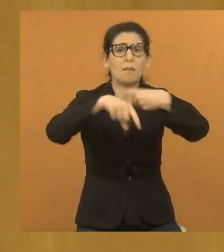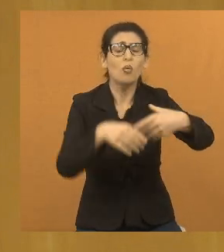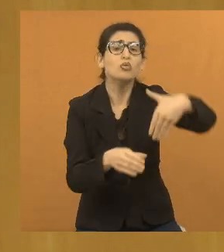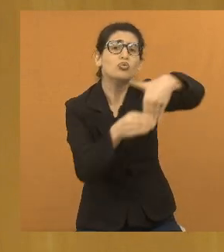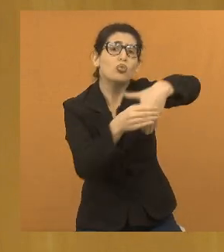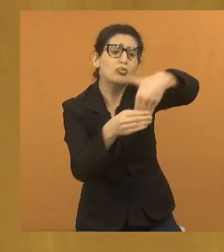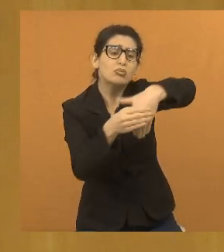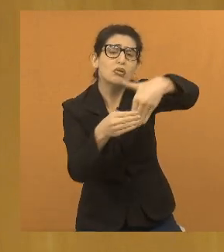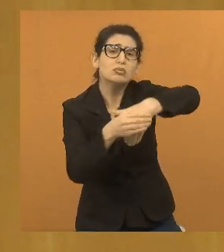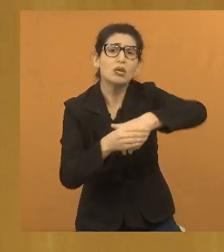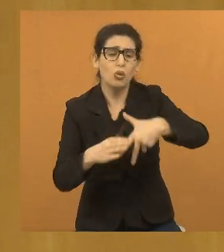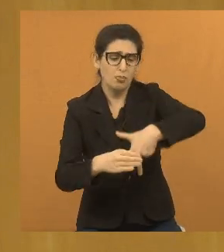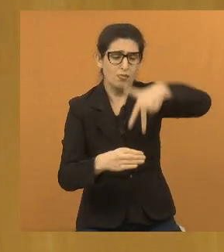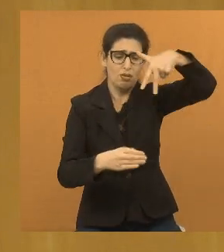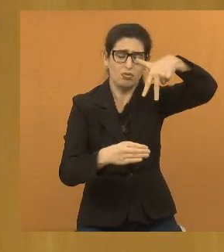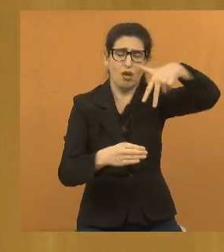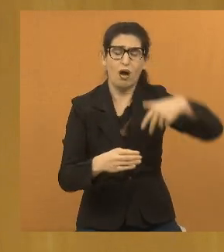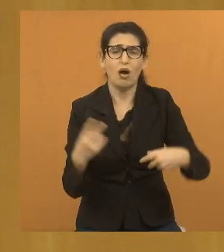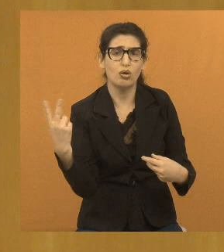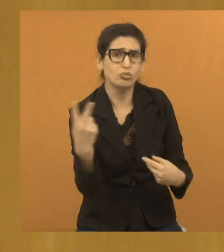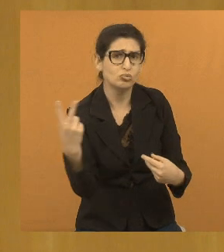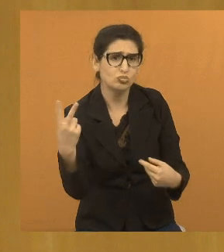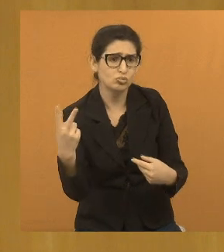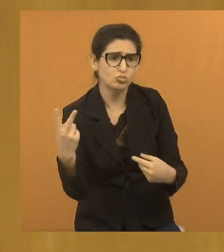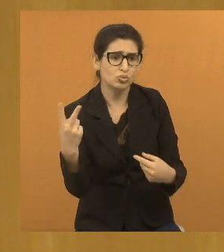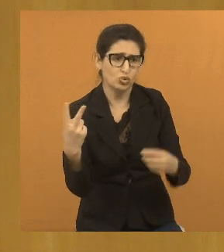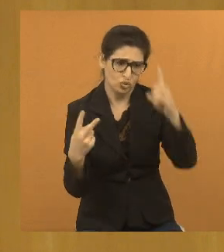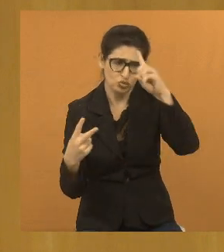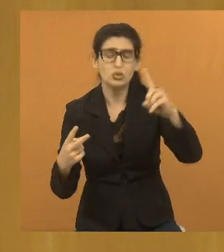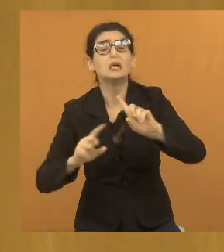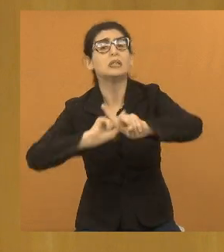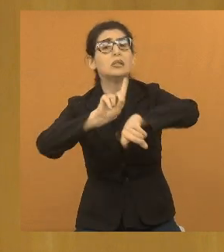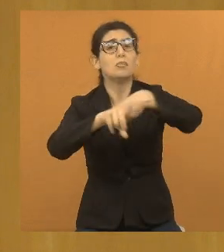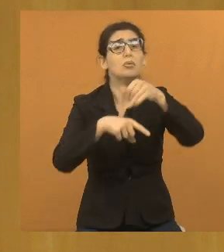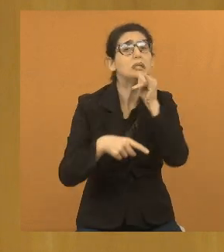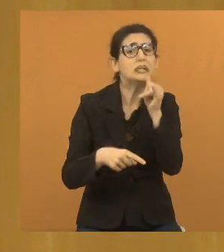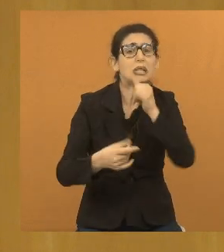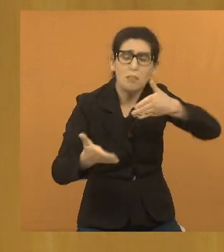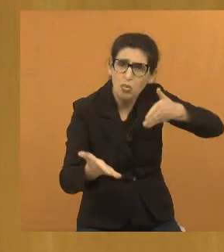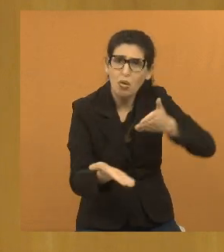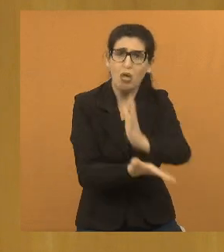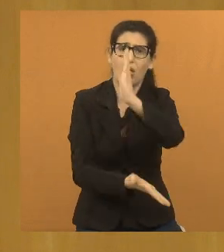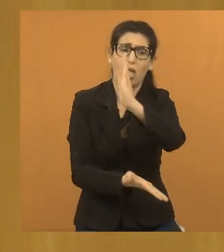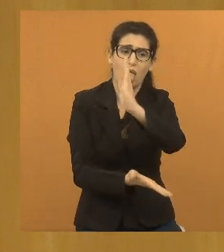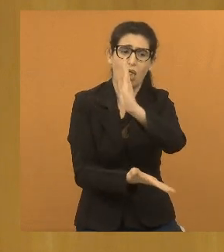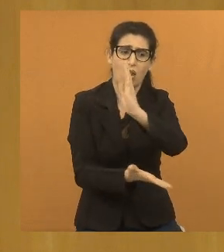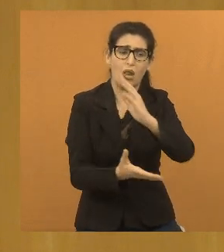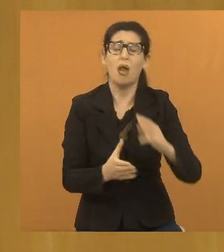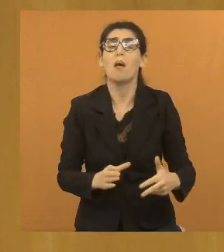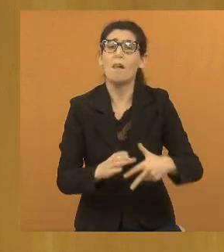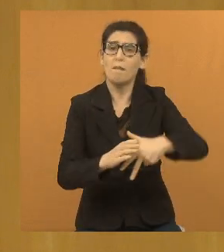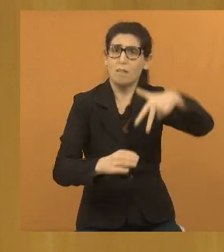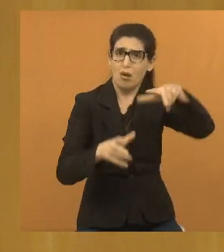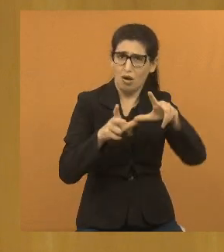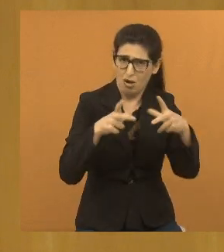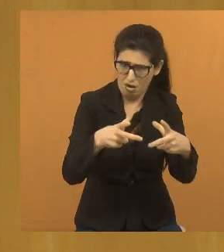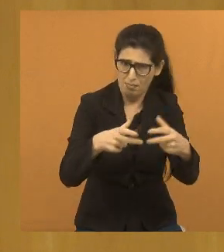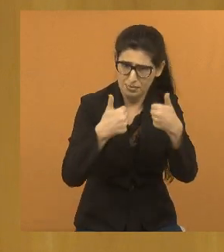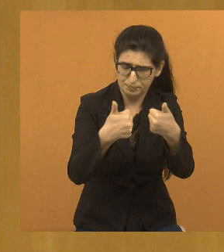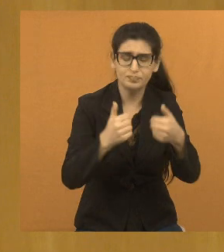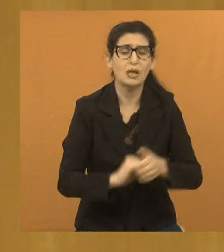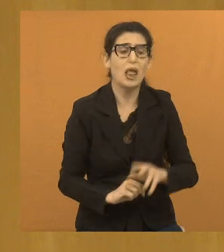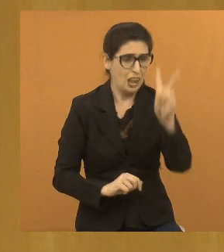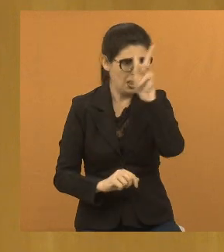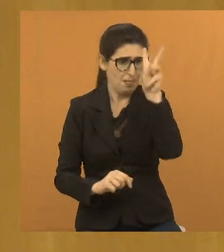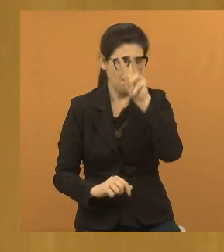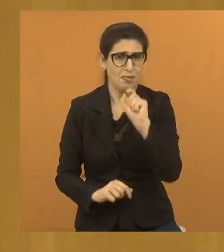no plenário, até por fim ser aprovado, caso seja aprovado, pelo plenário da Câmara. Sempre vamos lembrar que